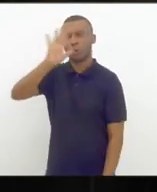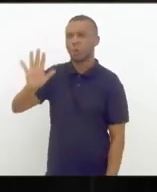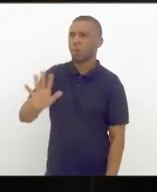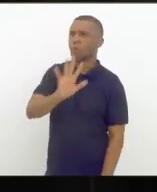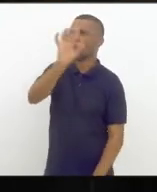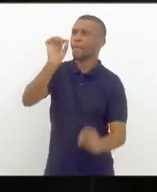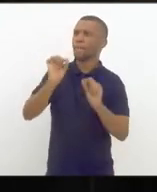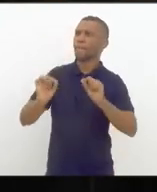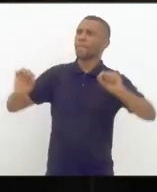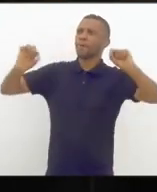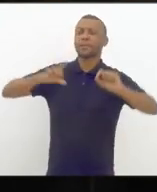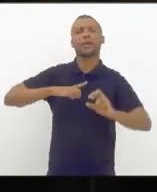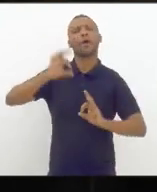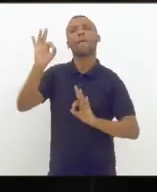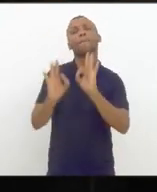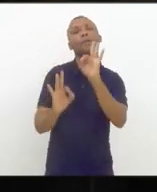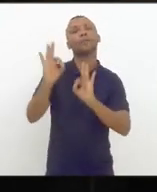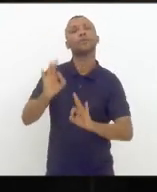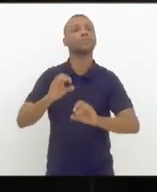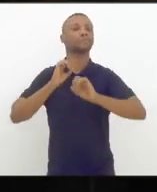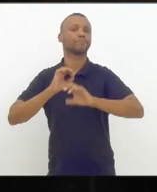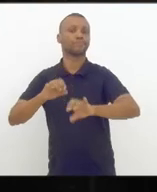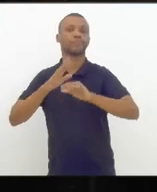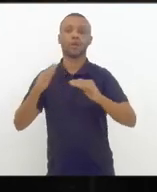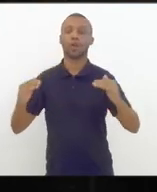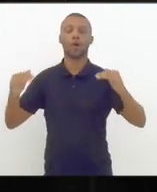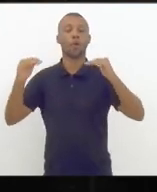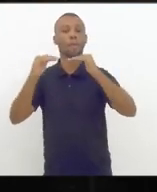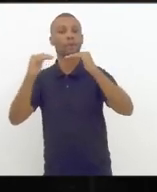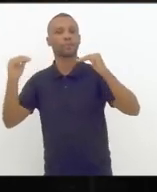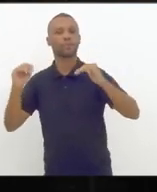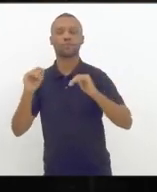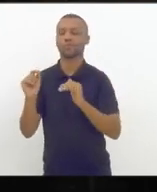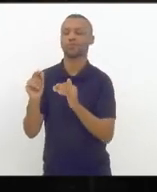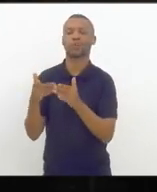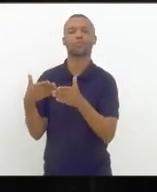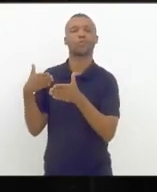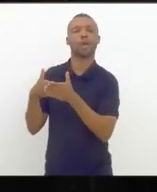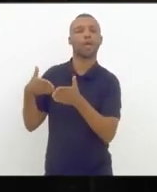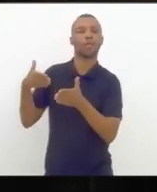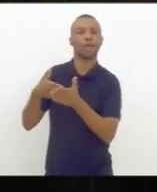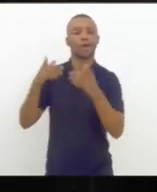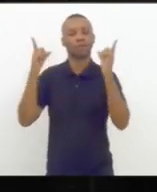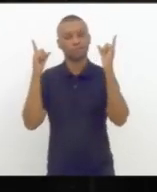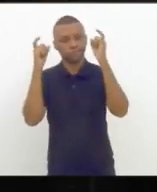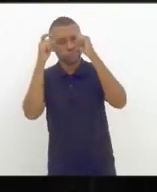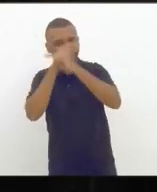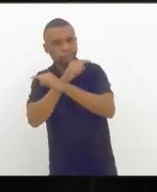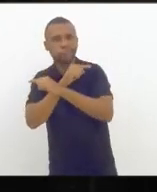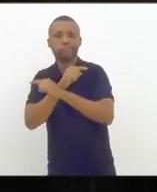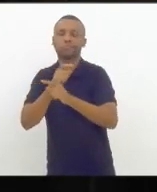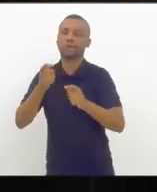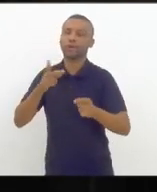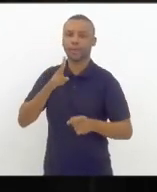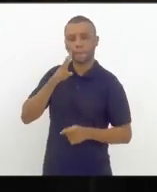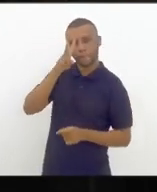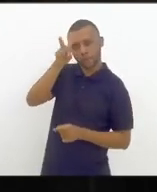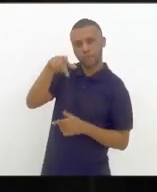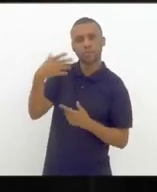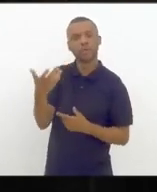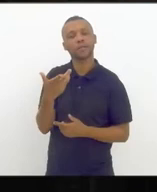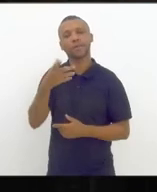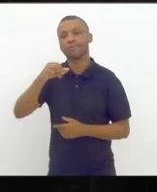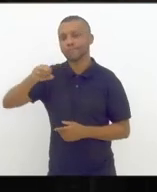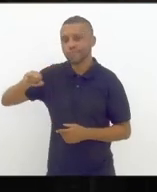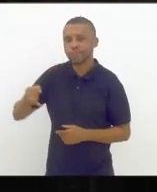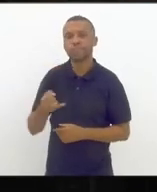é compatível com as nossas dificuldades com os nossos desafios com as nossas potencialidades Então queria ressaltar